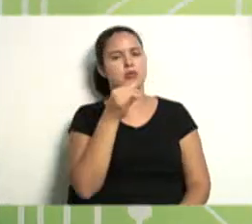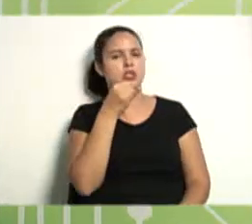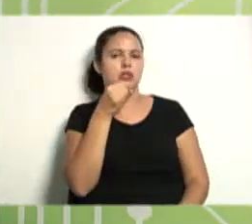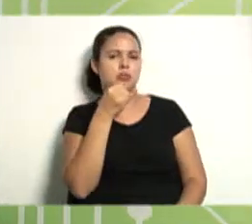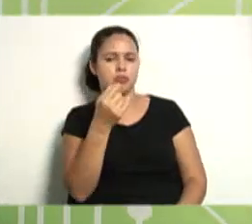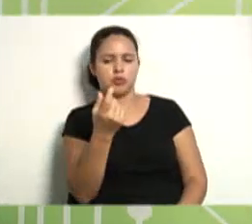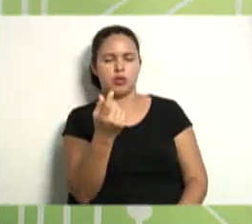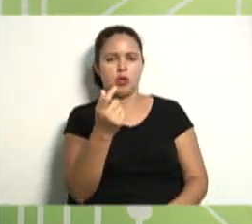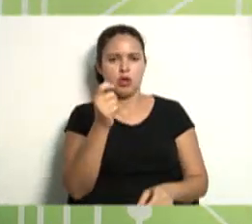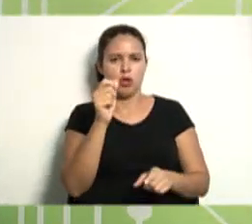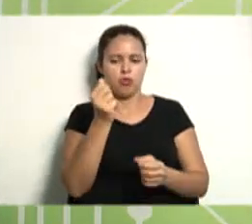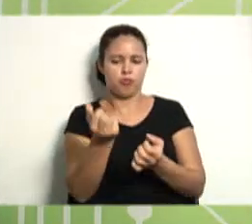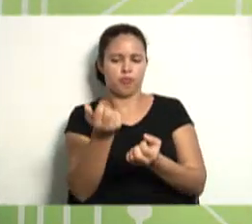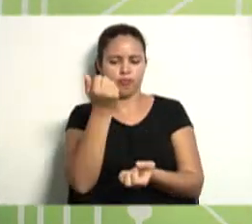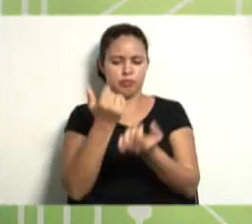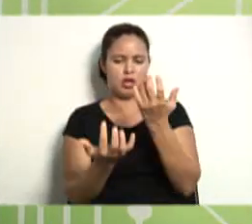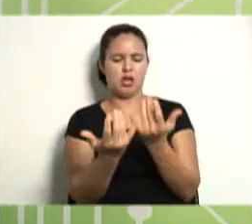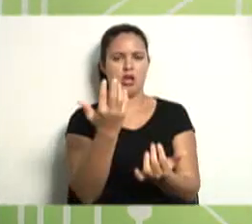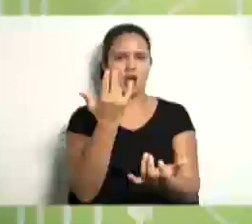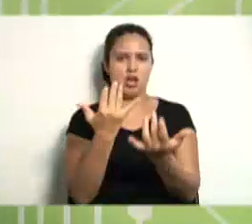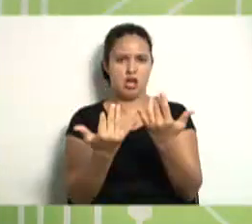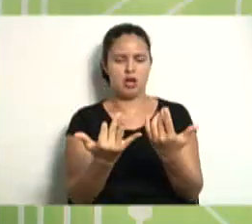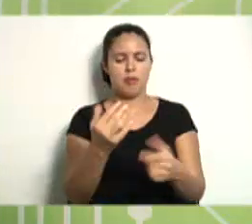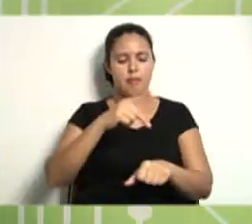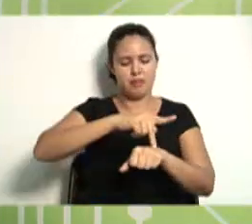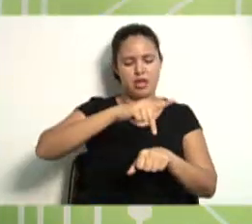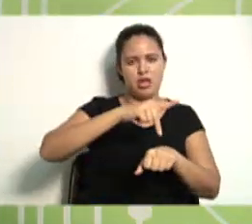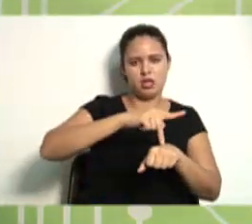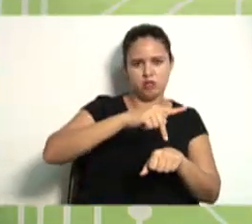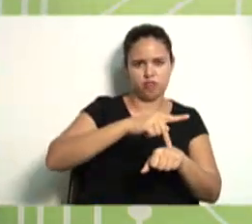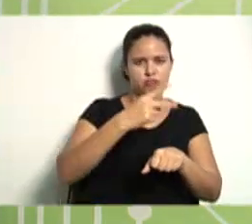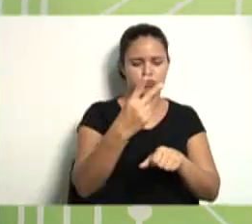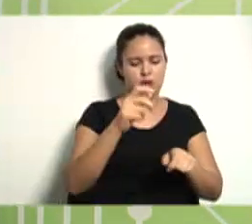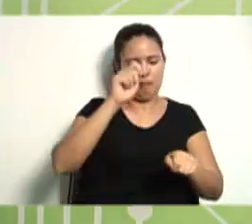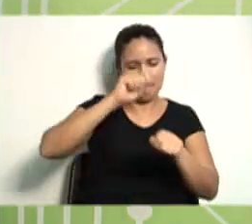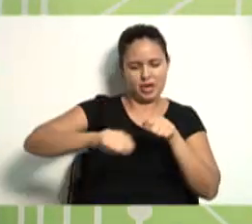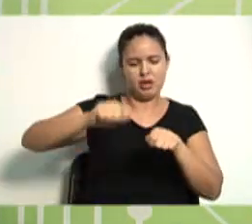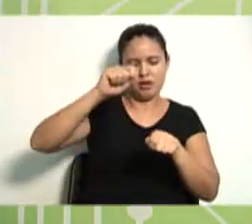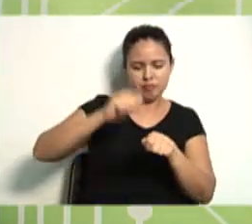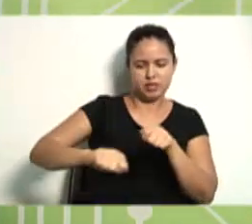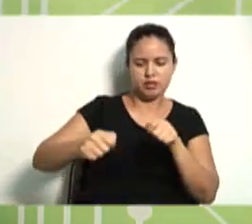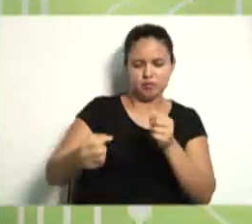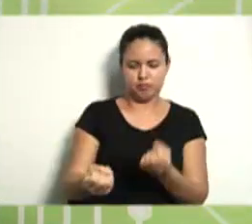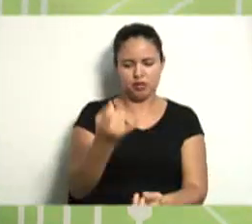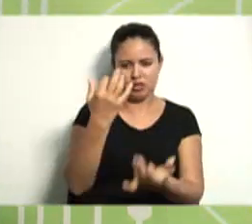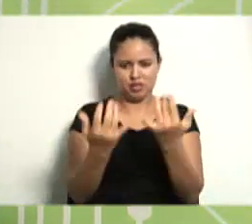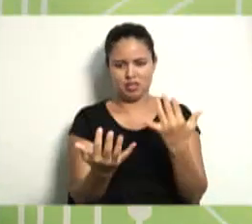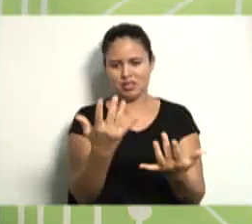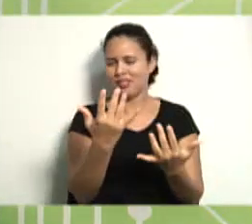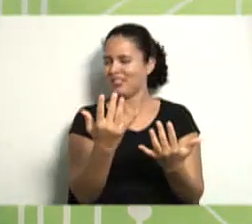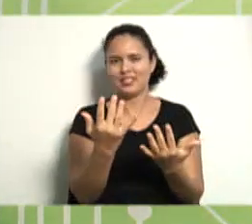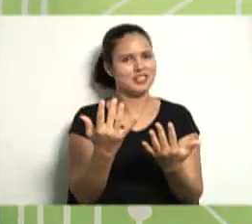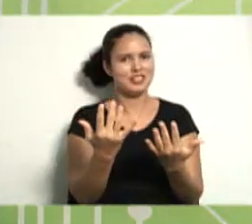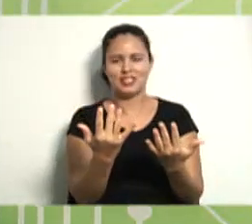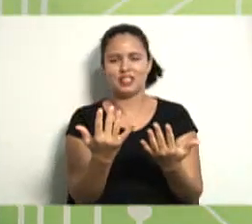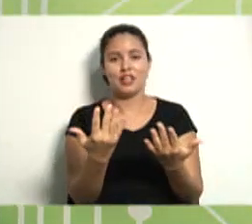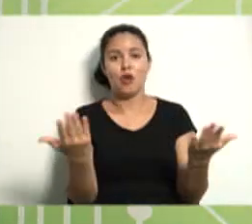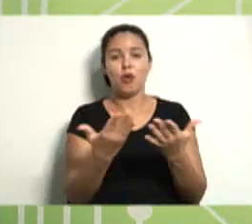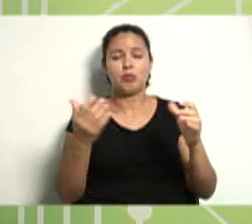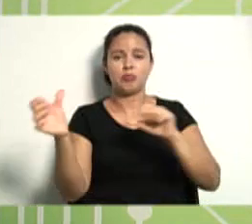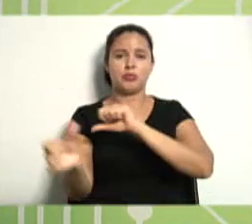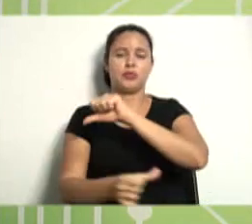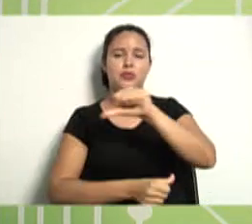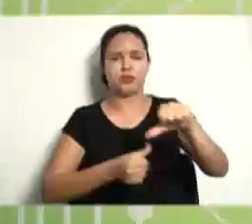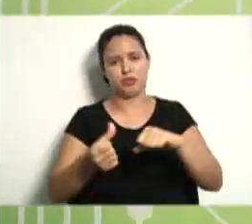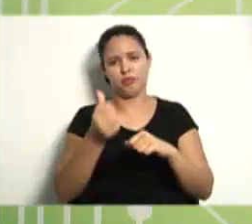produzir fogo a partir de 2 pedras. Por quê? Porque muito já foi feito esse respeito, muito já foi produzido esse